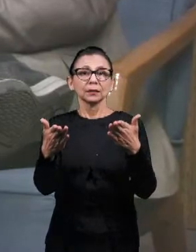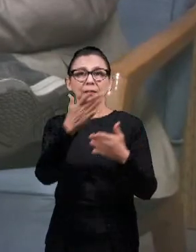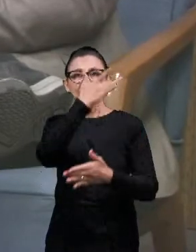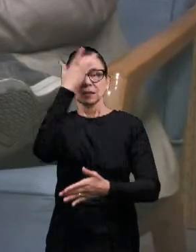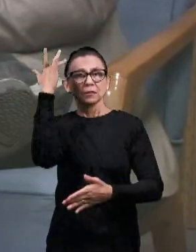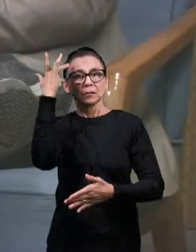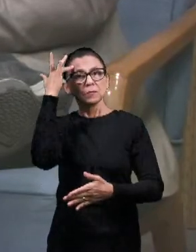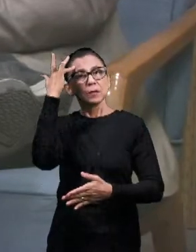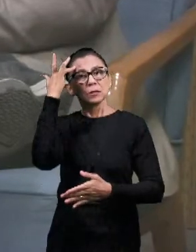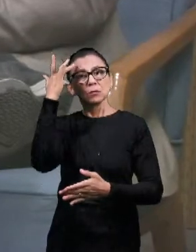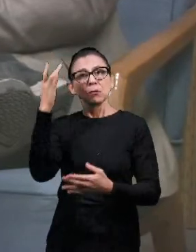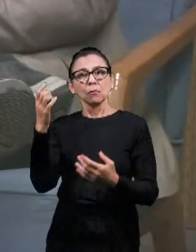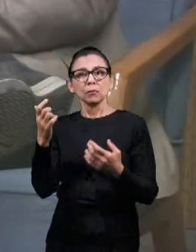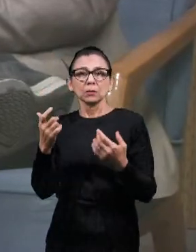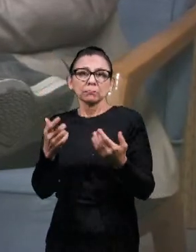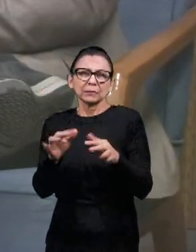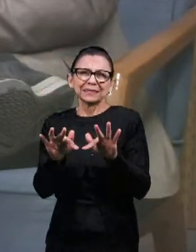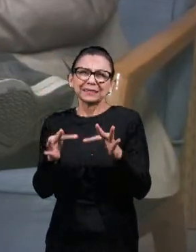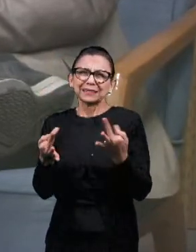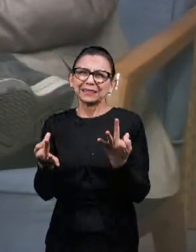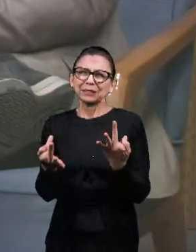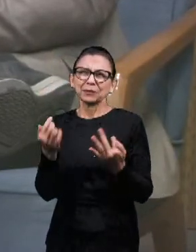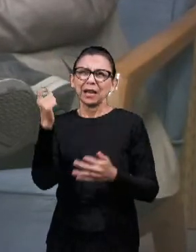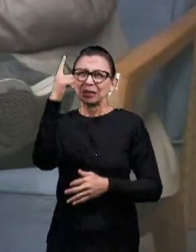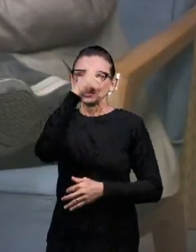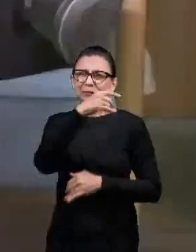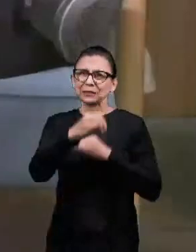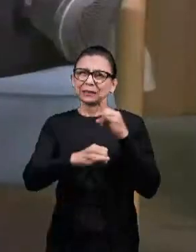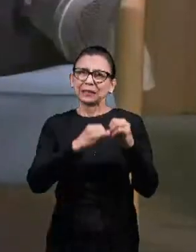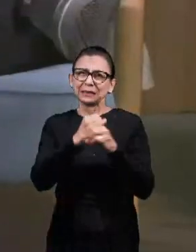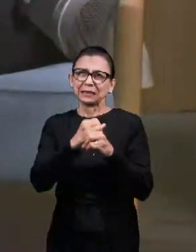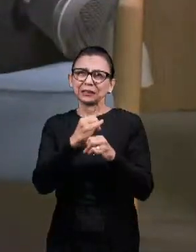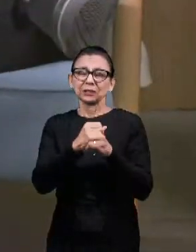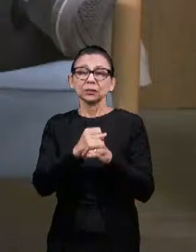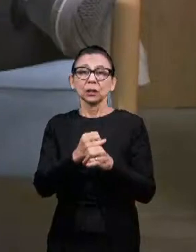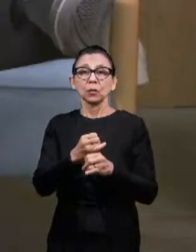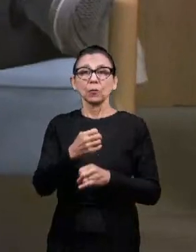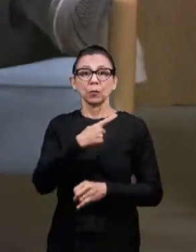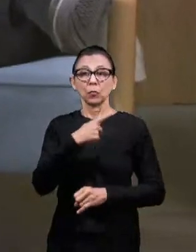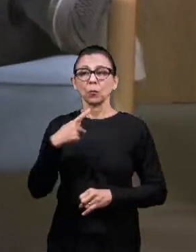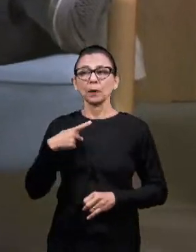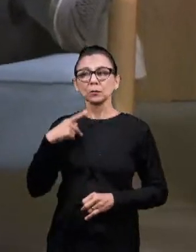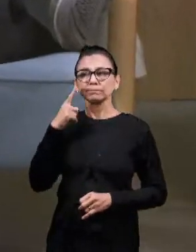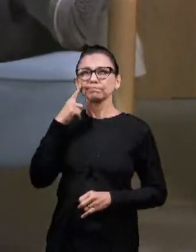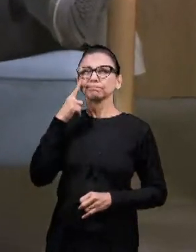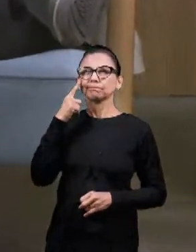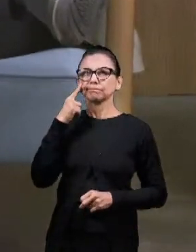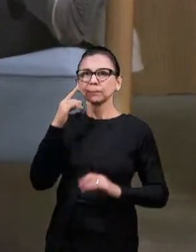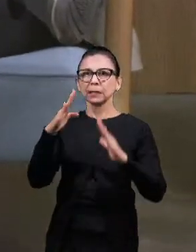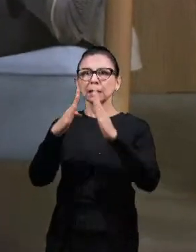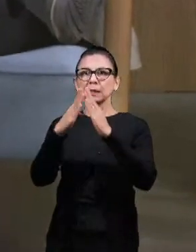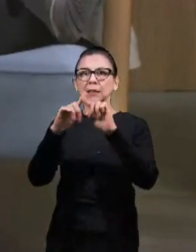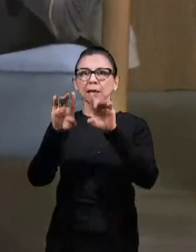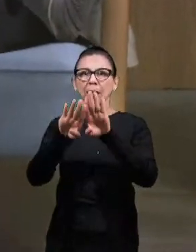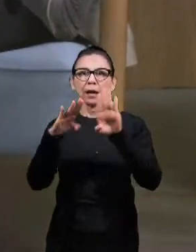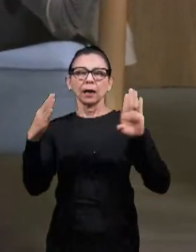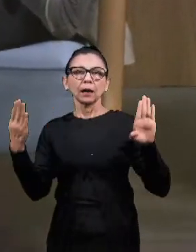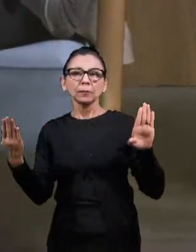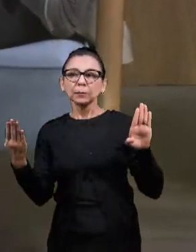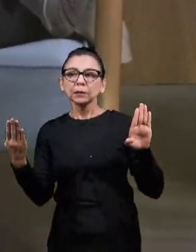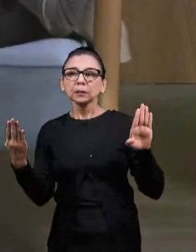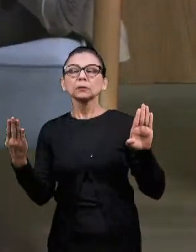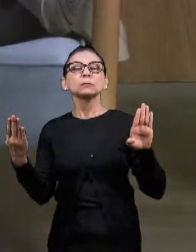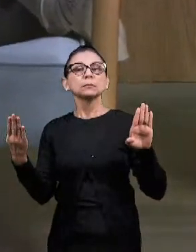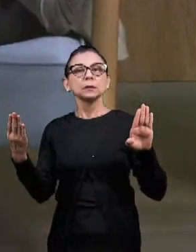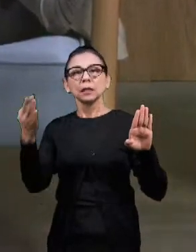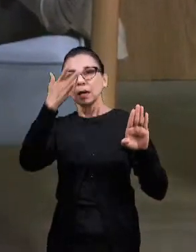locais mais simples não têm acesso tão fácil à internet, o pastor abre a igreja, uhum. Nós temos isso em lugares mais simples, o pastor abre a